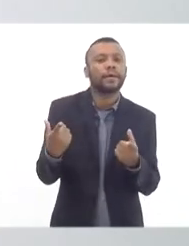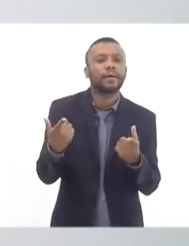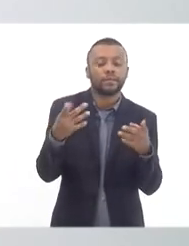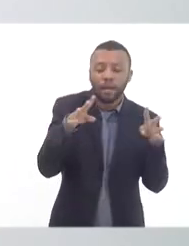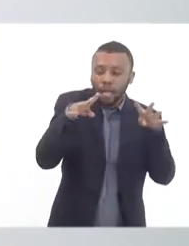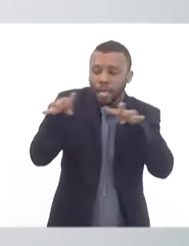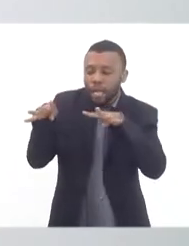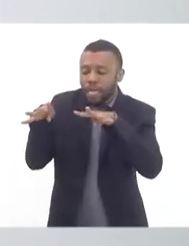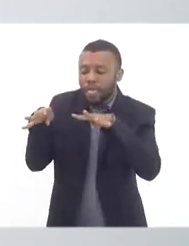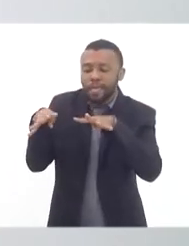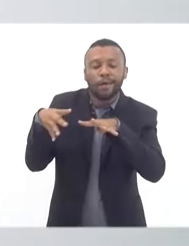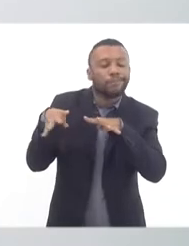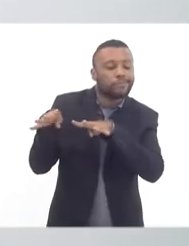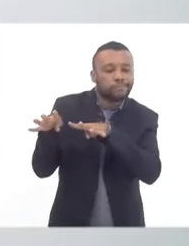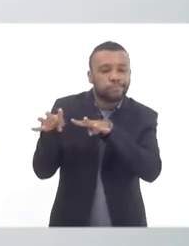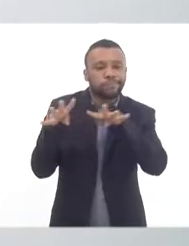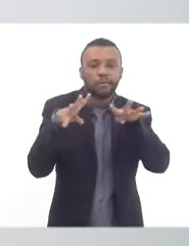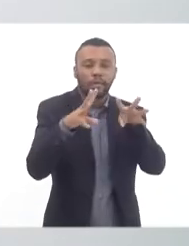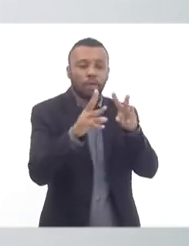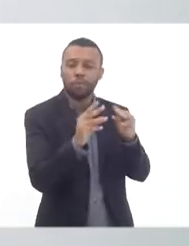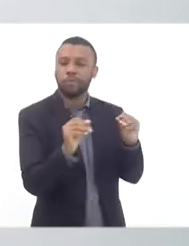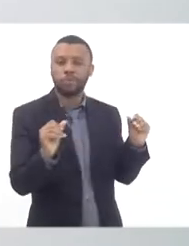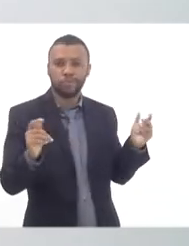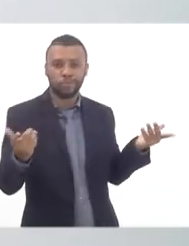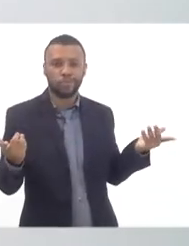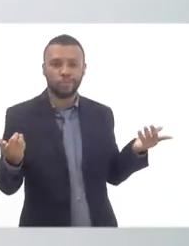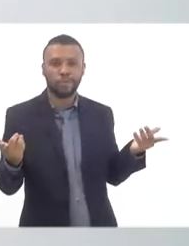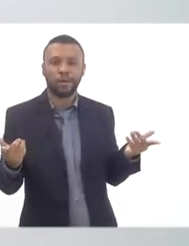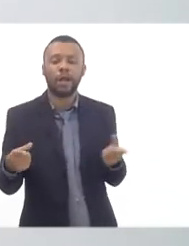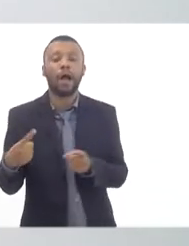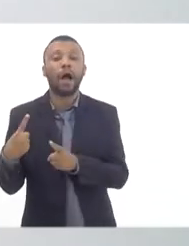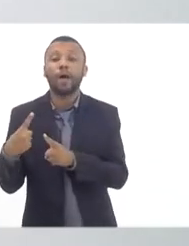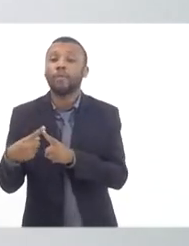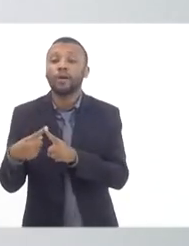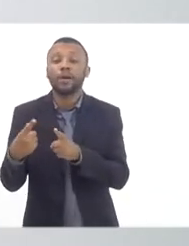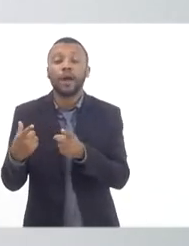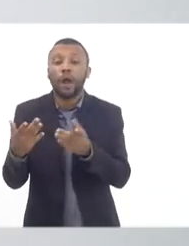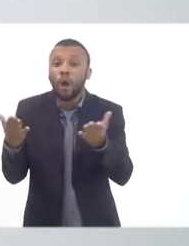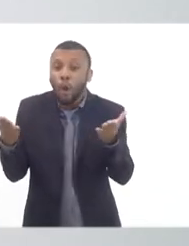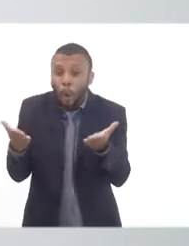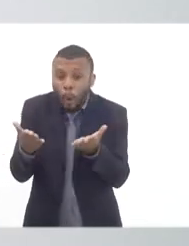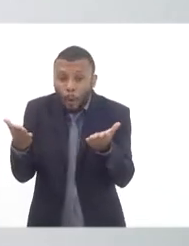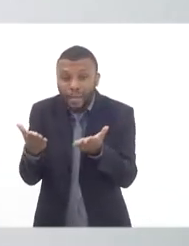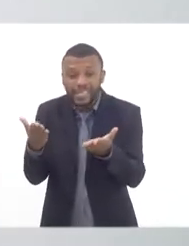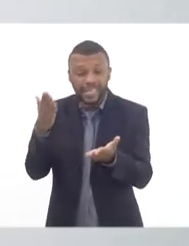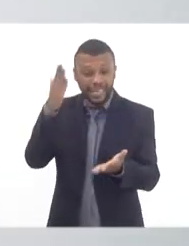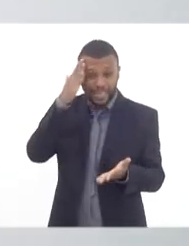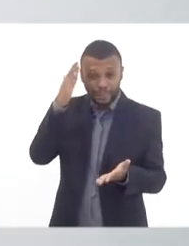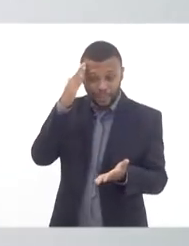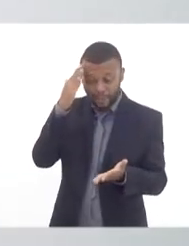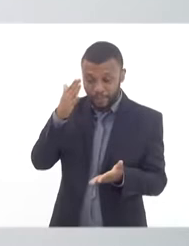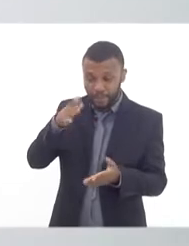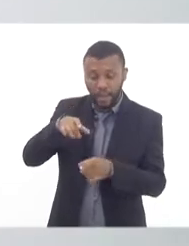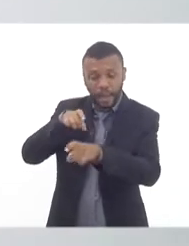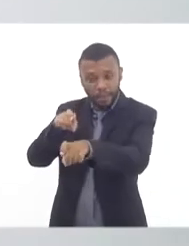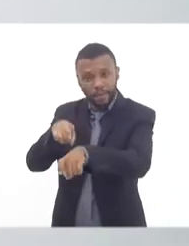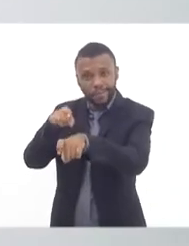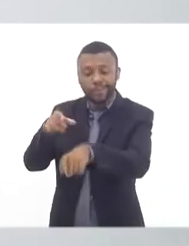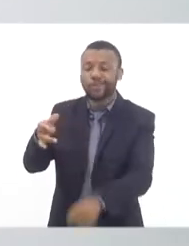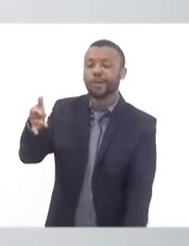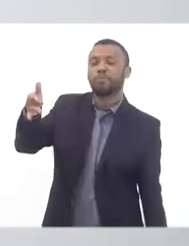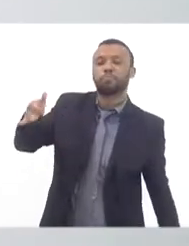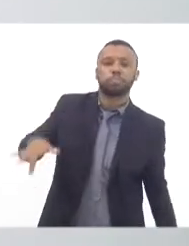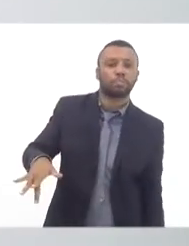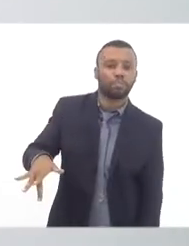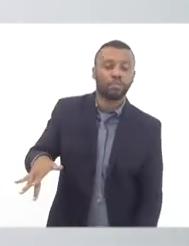Né? Então, hoje, ela está totalmente abandonada. Já foi